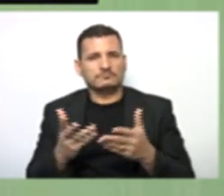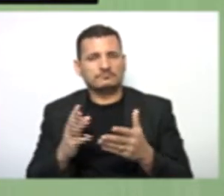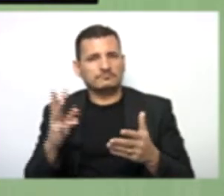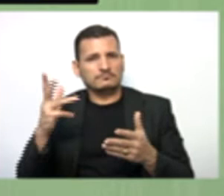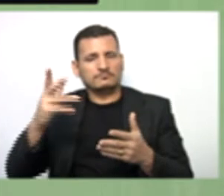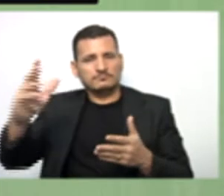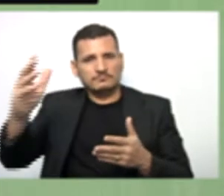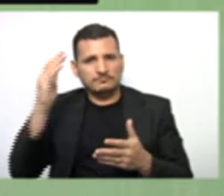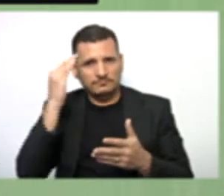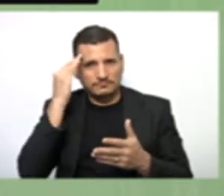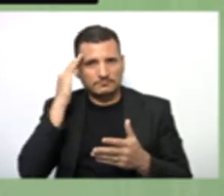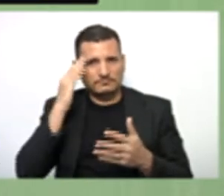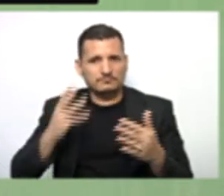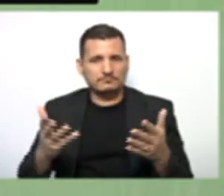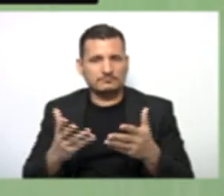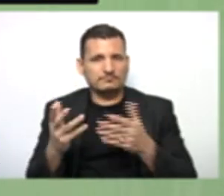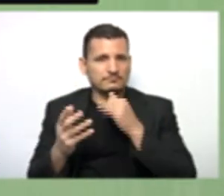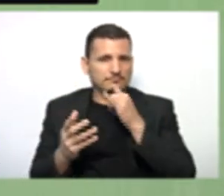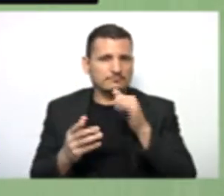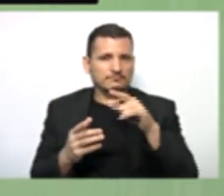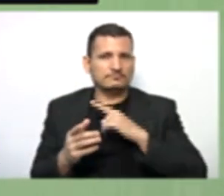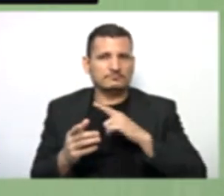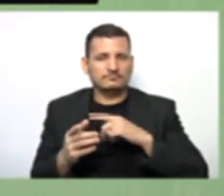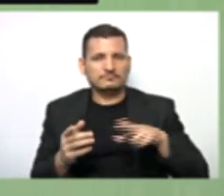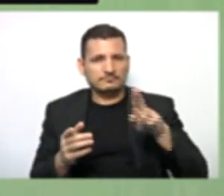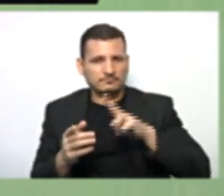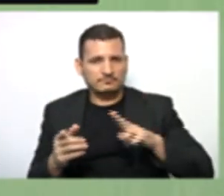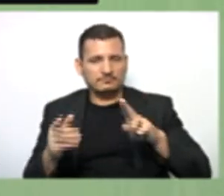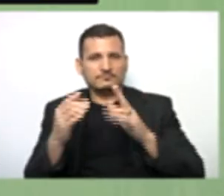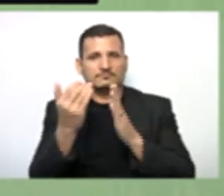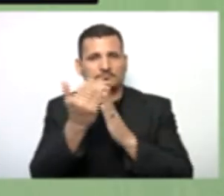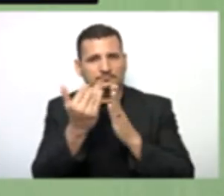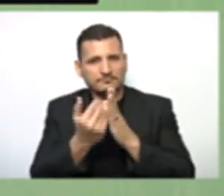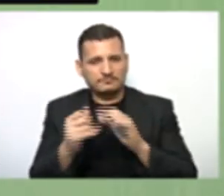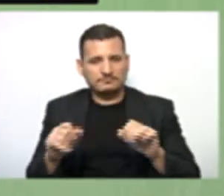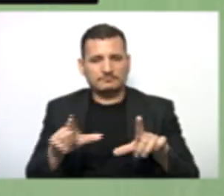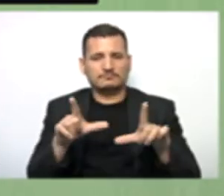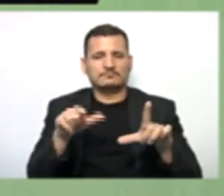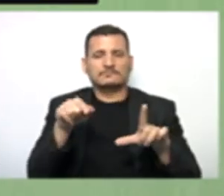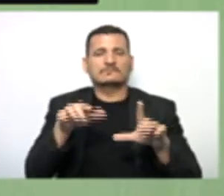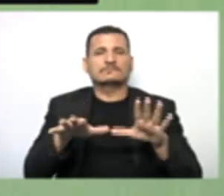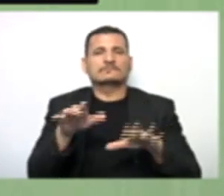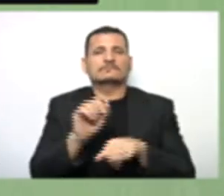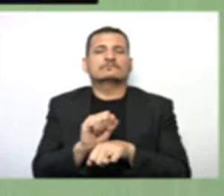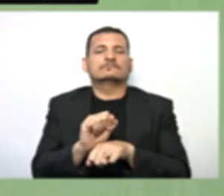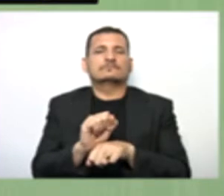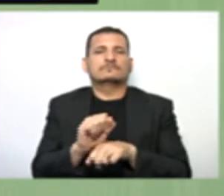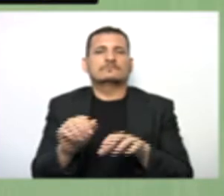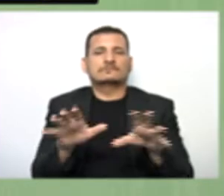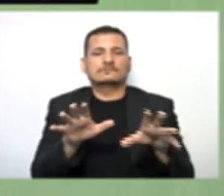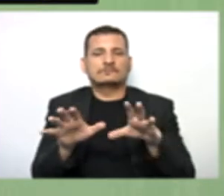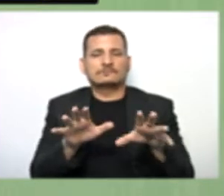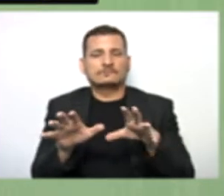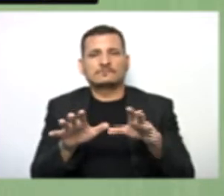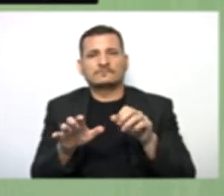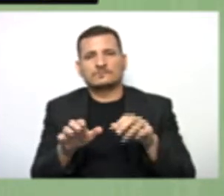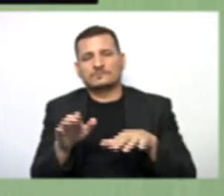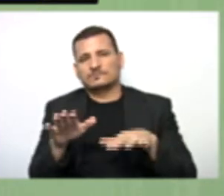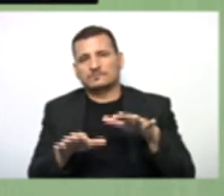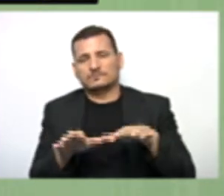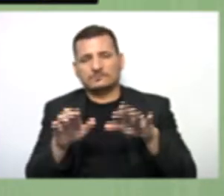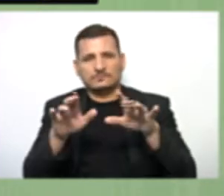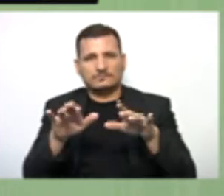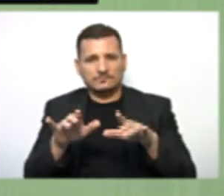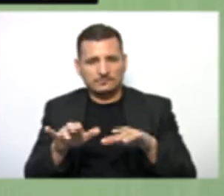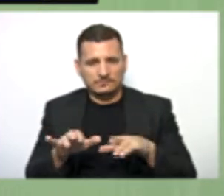estiver utilizando algum programa lá e ele paralisar por algum motivo, né? Ou então quando ele estiver digitando o